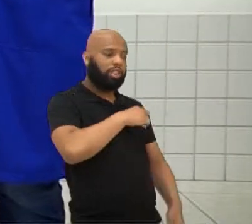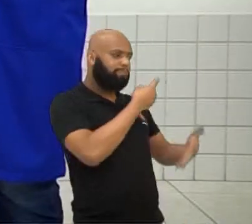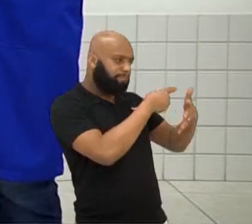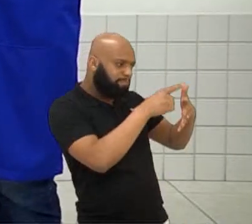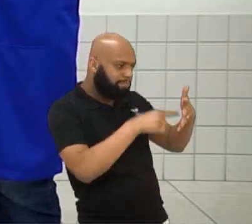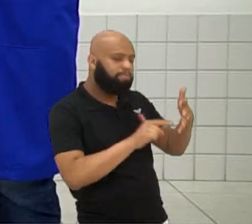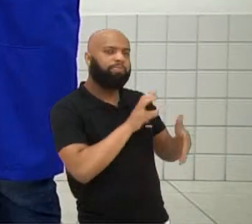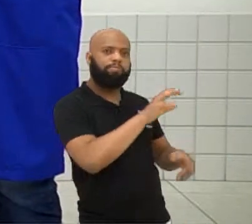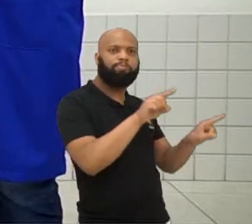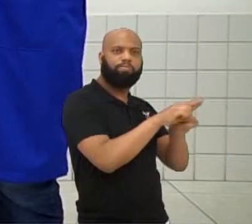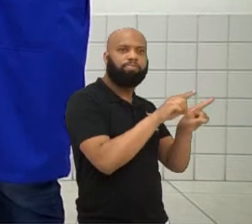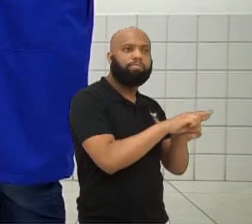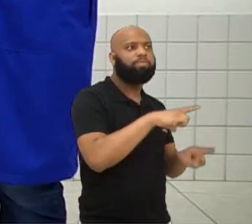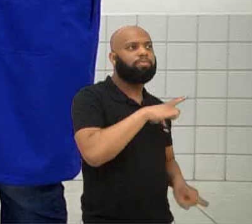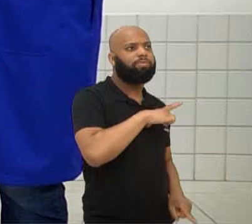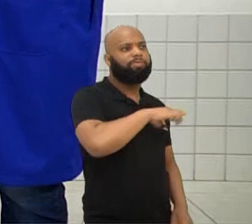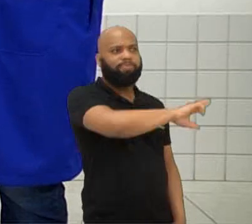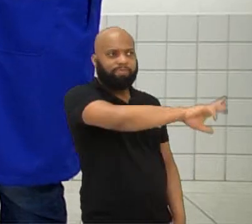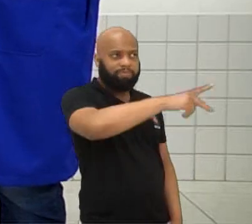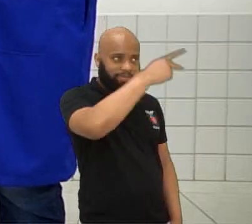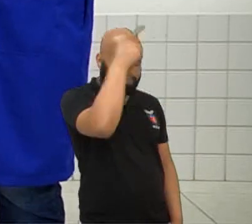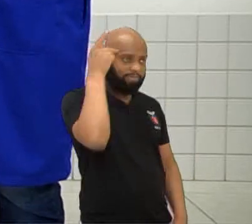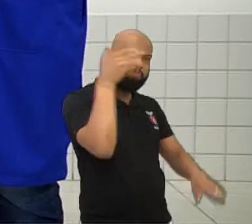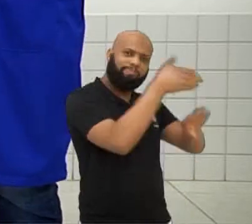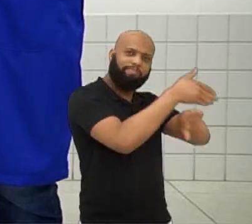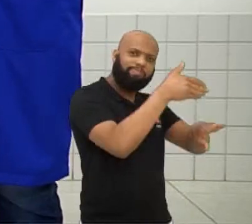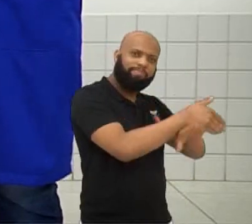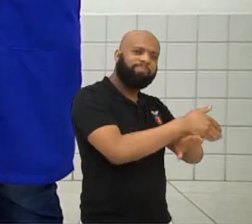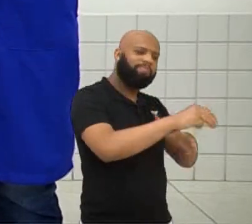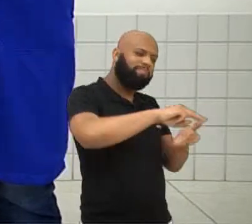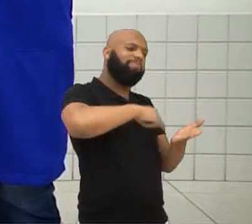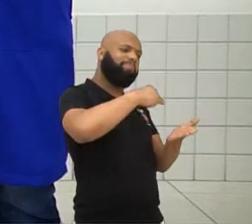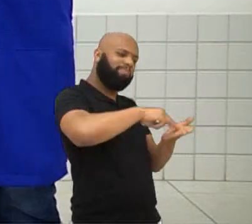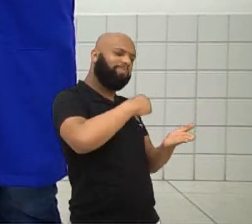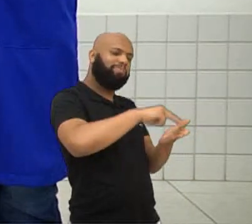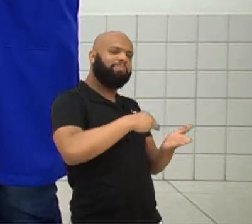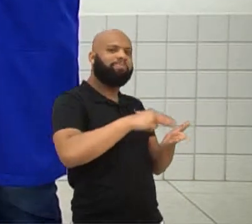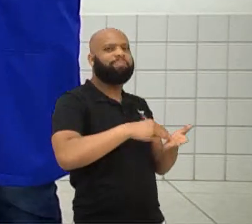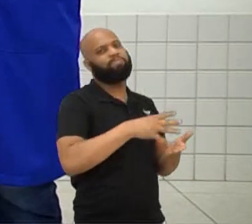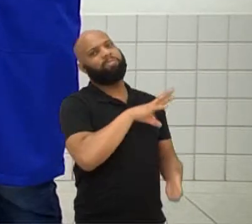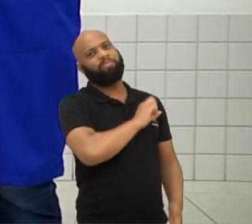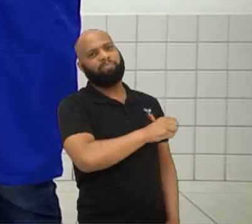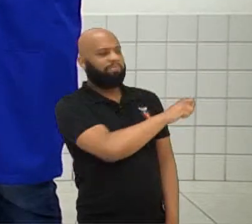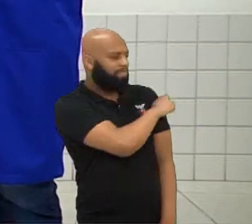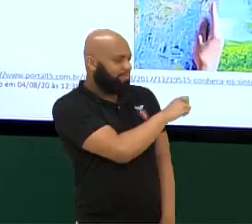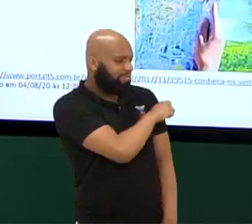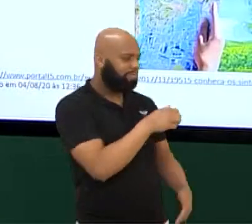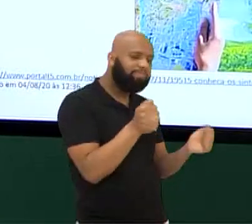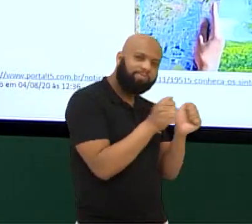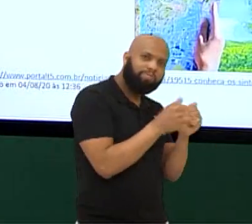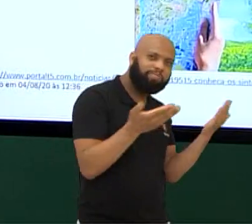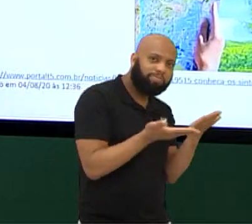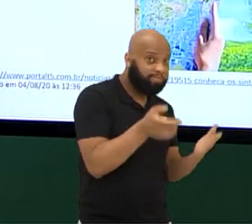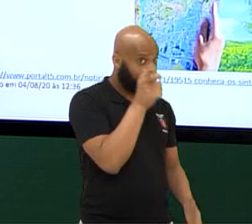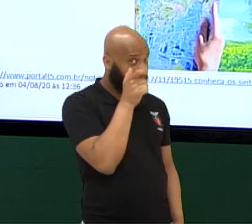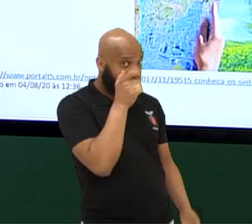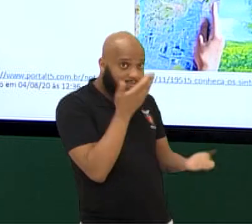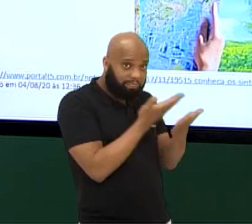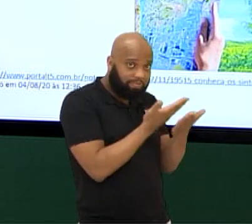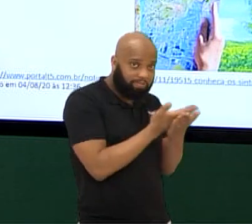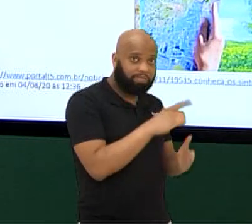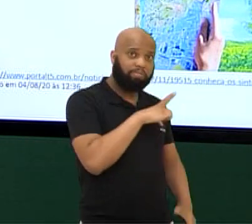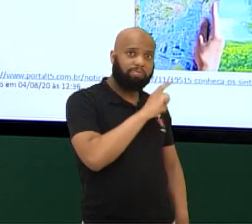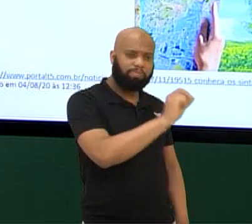também. E olha, professor, temos muitas pessoas participando. Nossos queridos estudantes estão aqui prestigiando nossas aulas, né? Então, olha ali, ó,